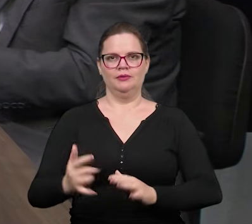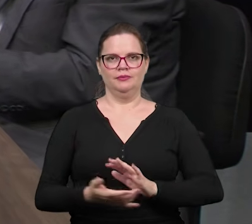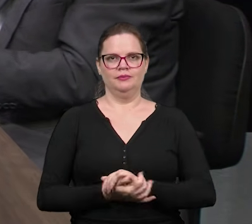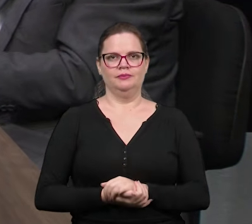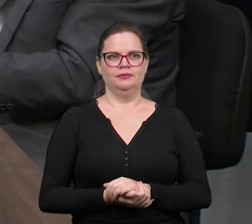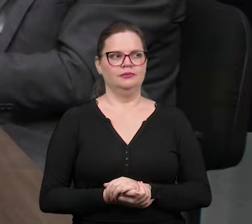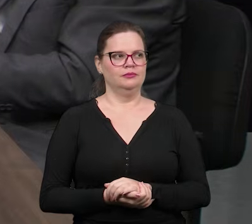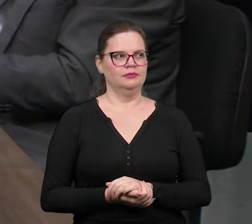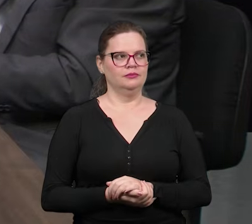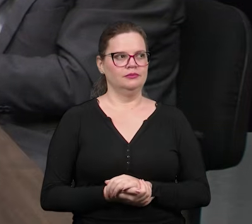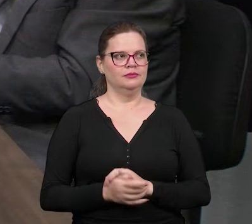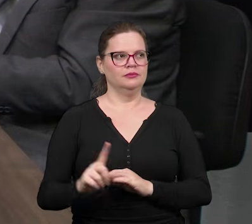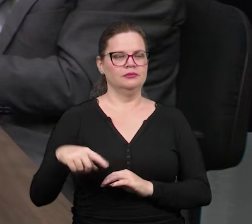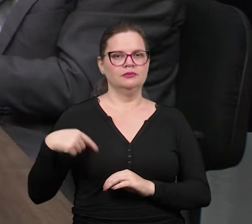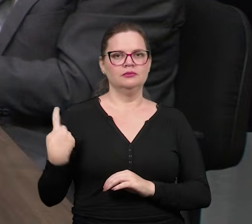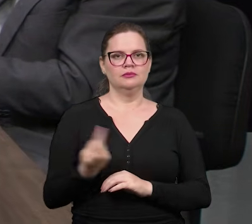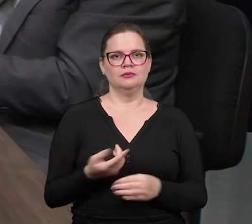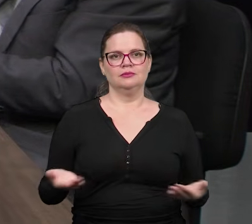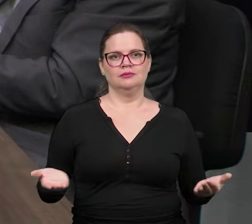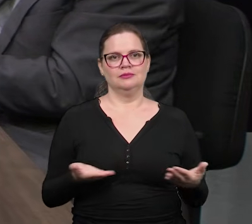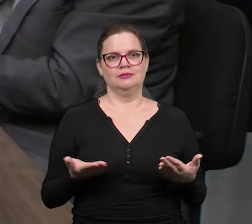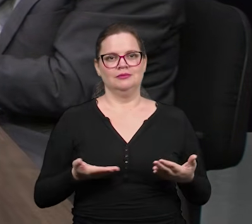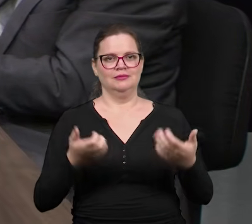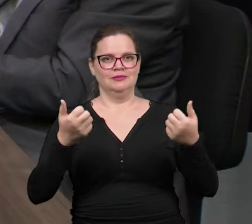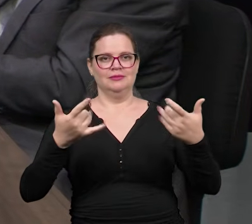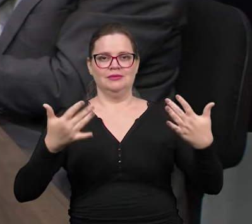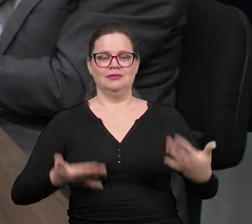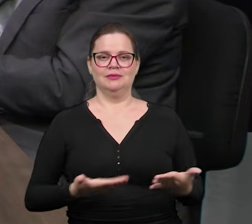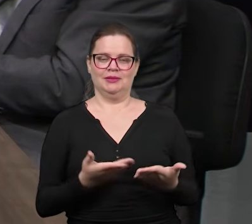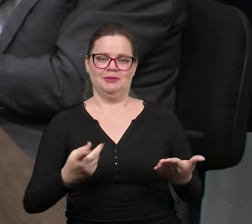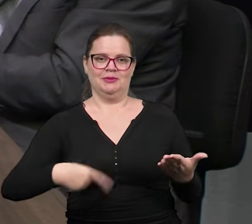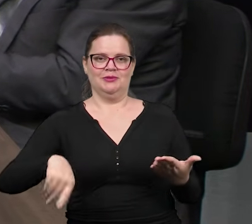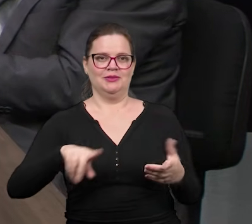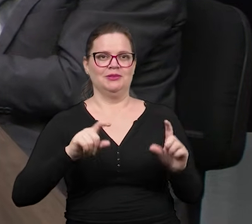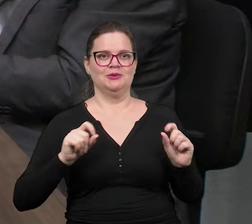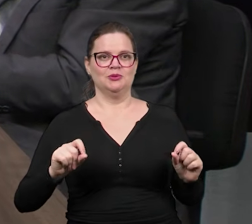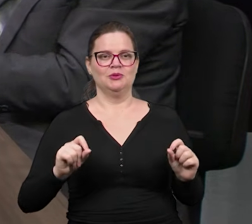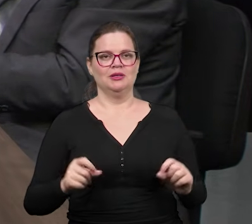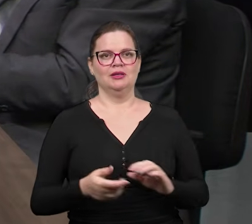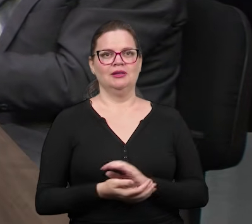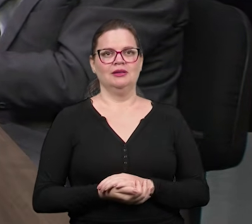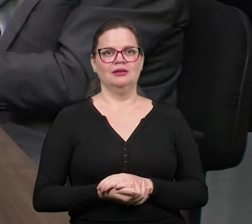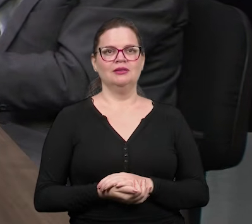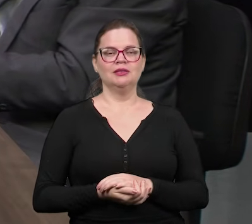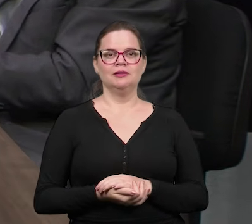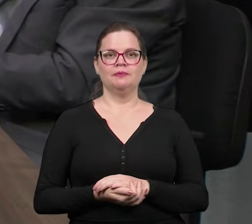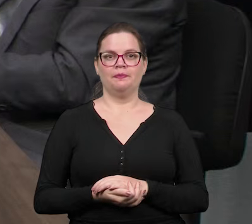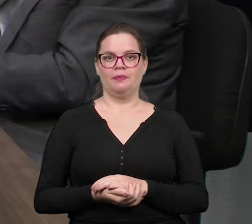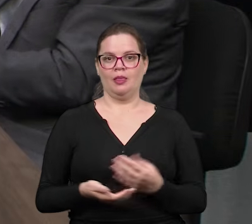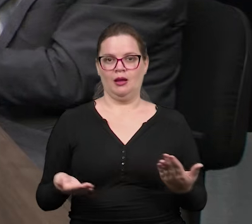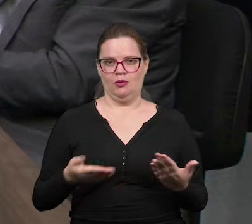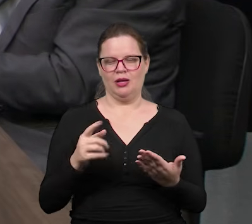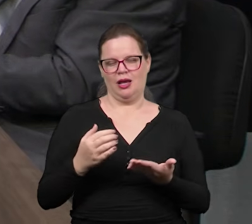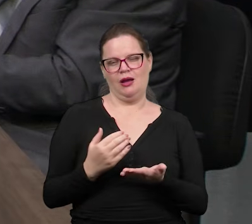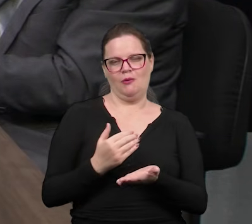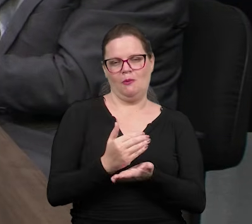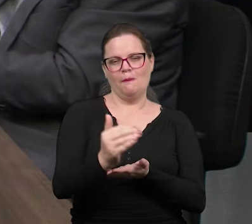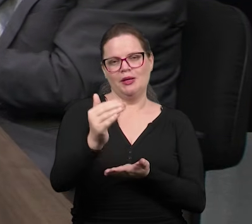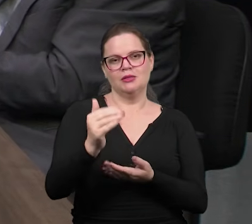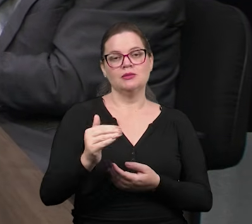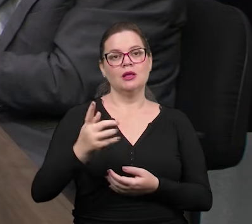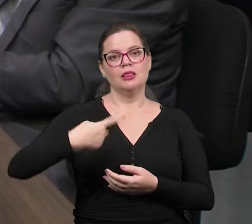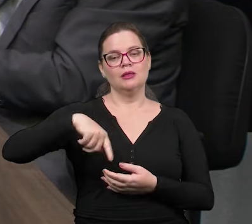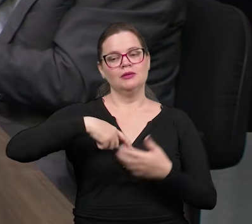E aí, pastor, a gente trouxe um quadro aqui para explicar para os irmãos, até por esse episódio introdutório, daquilo que